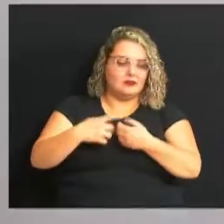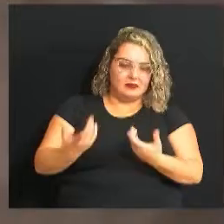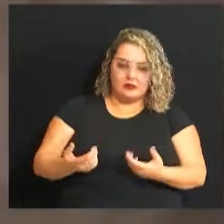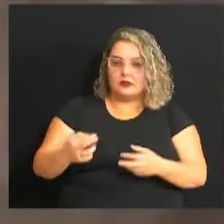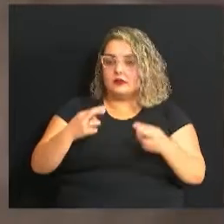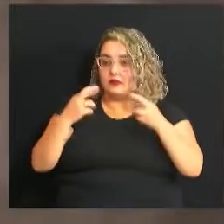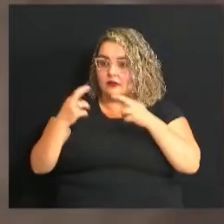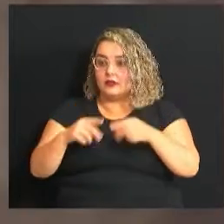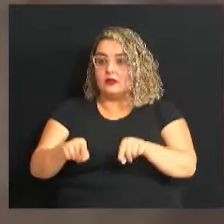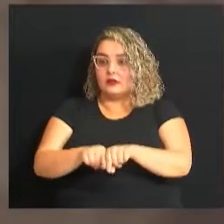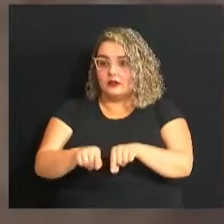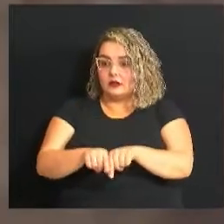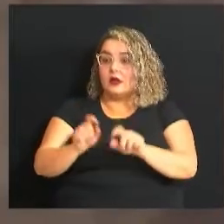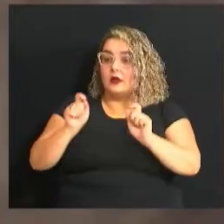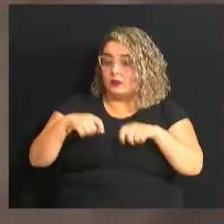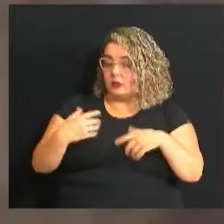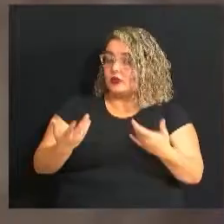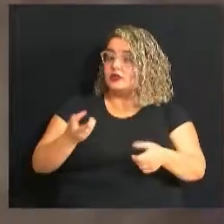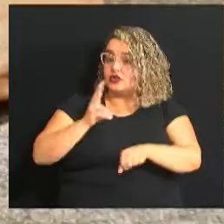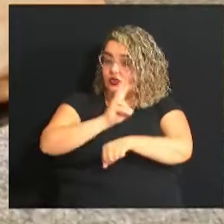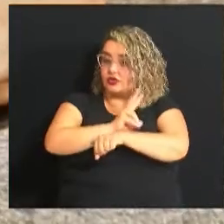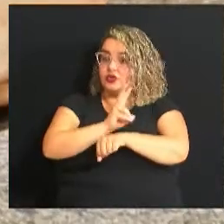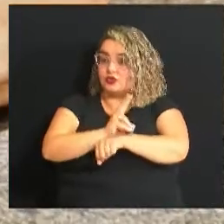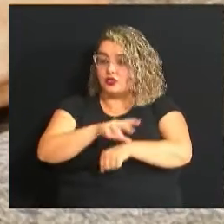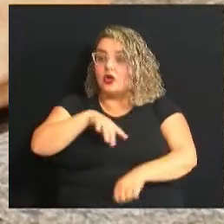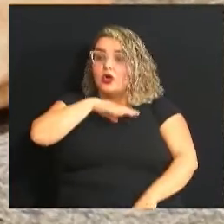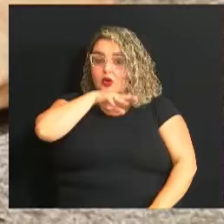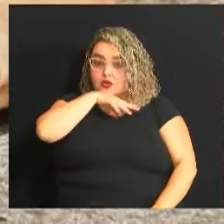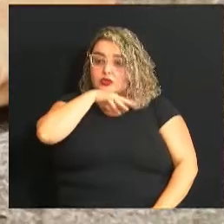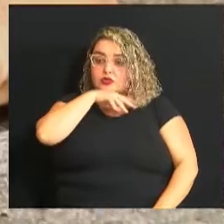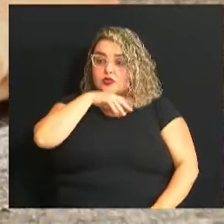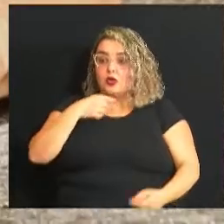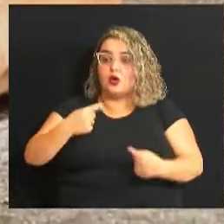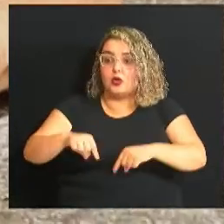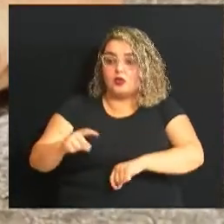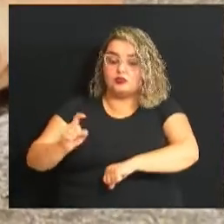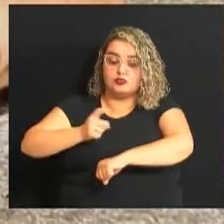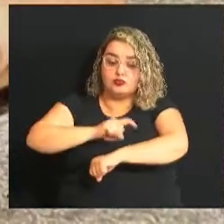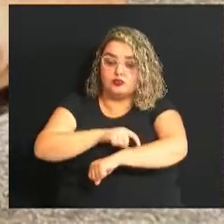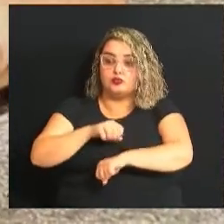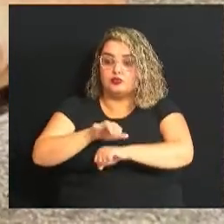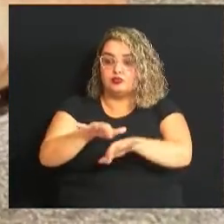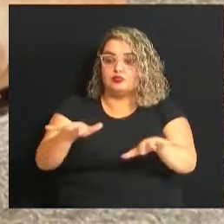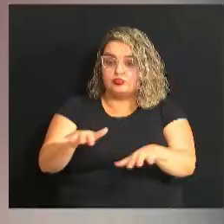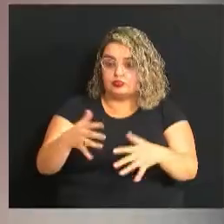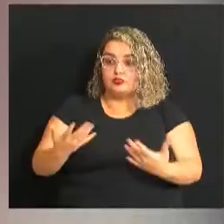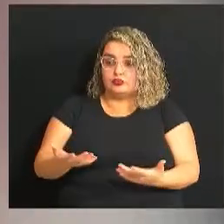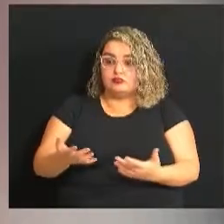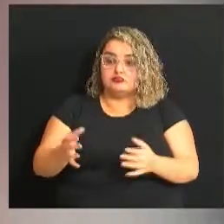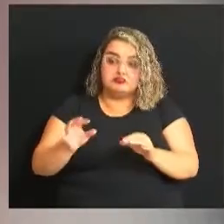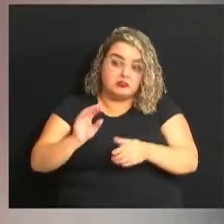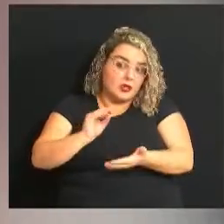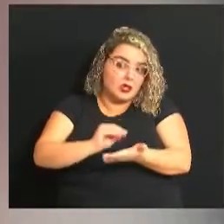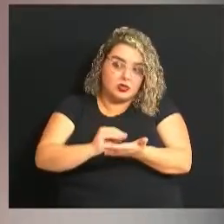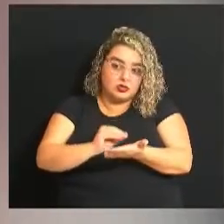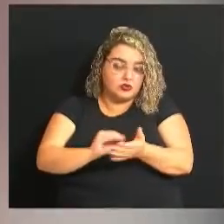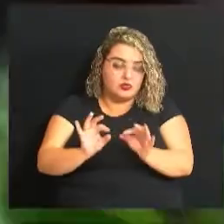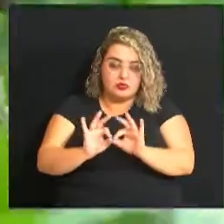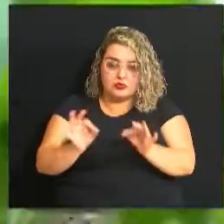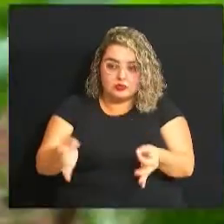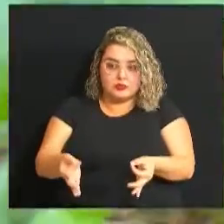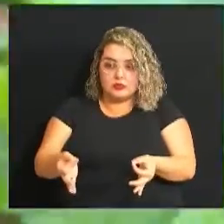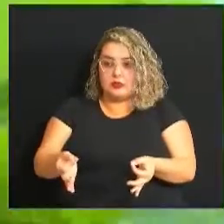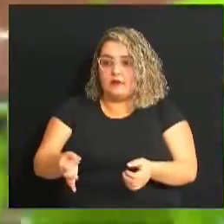também, né? É possível proteger o seu pet contra o mosquito transmissor com medidas simples, como telas de